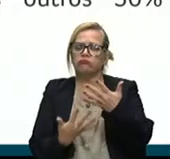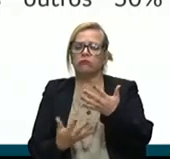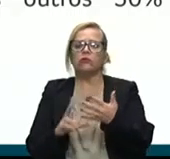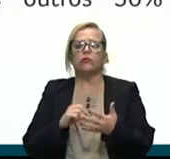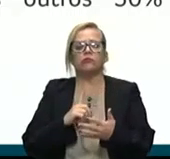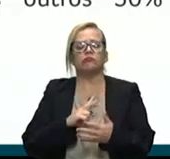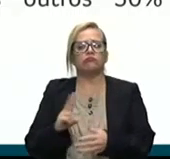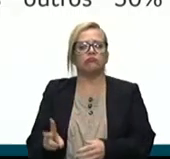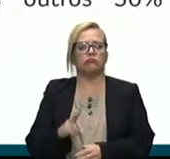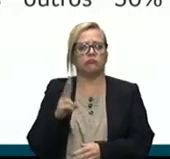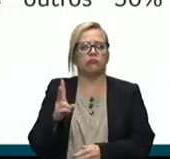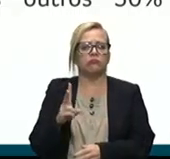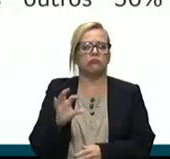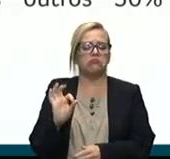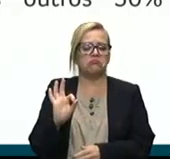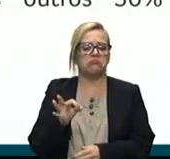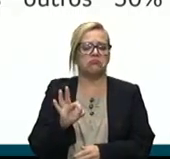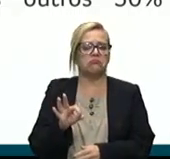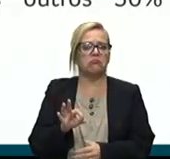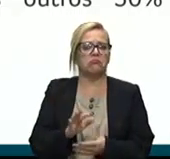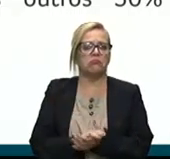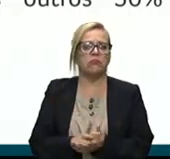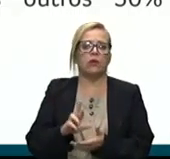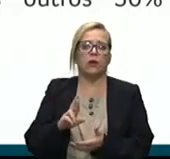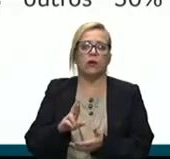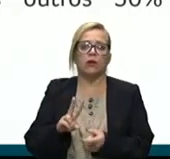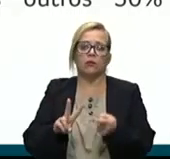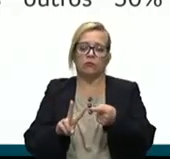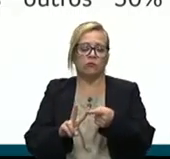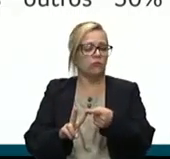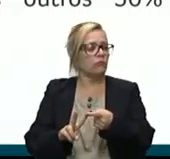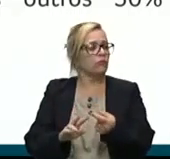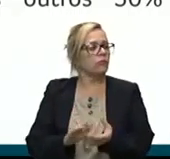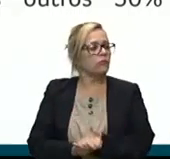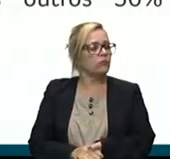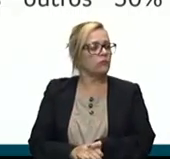valor determinado, aquele R ao quadrado.